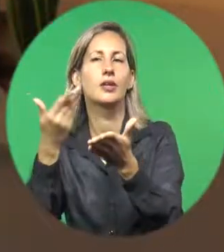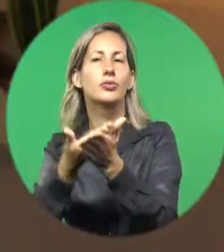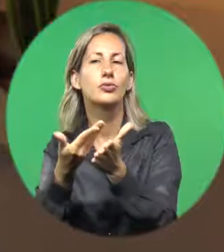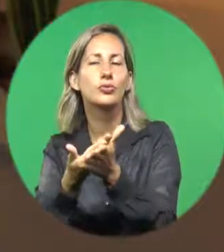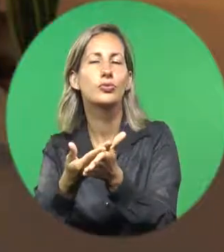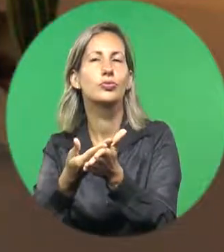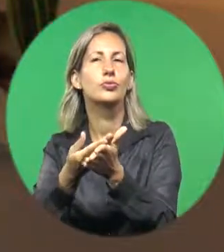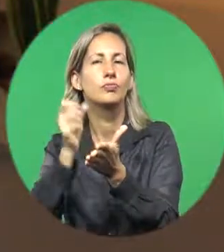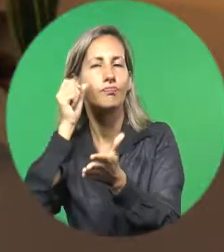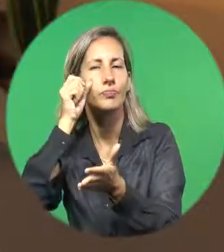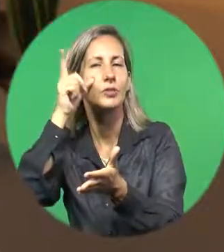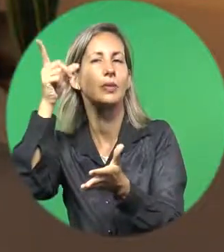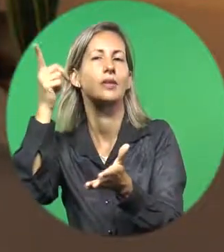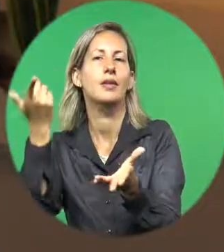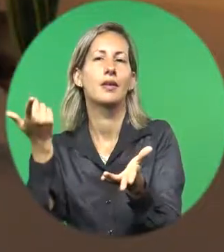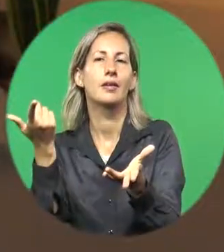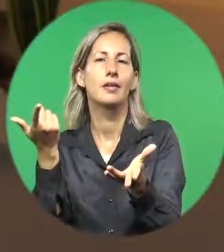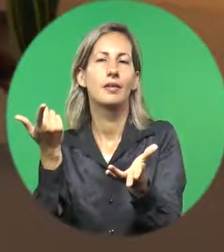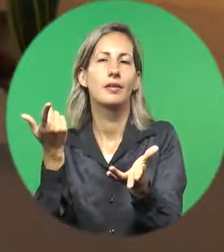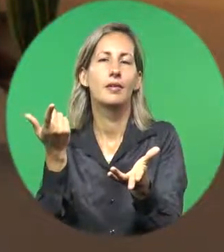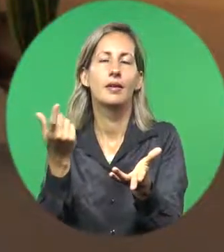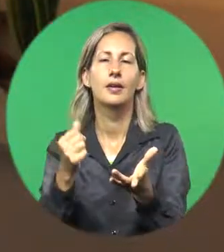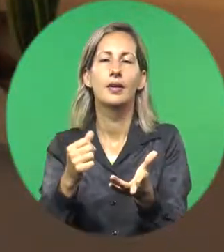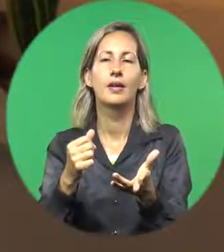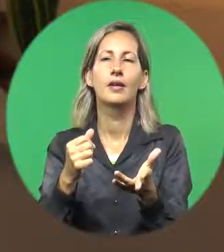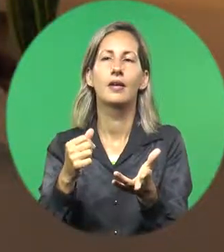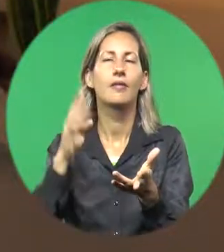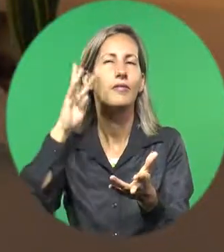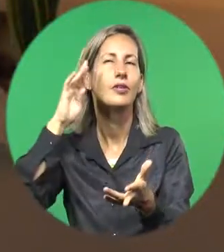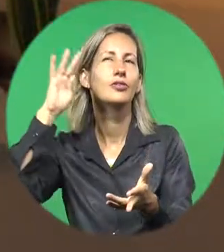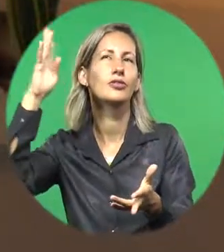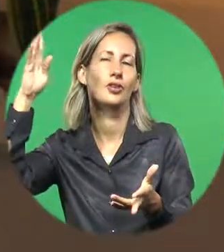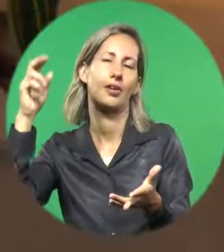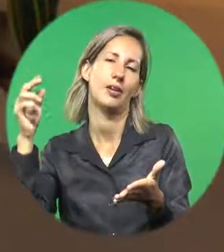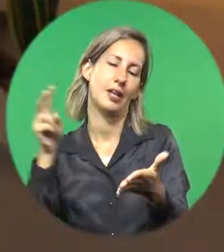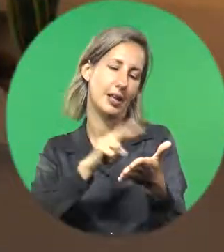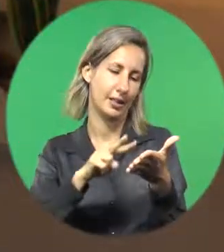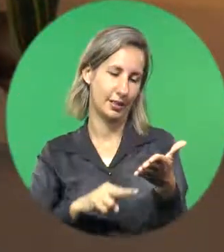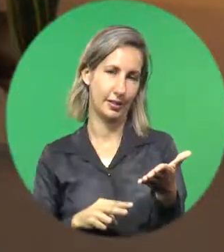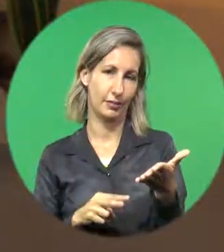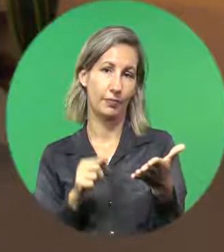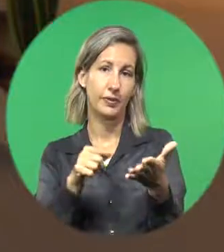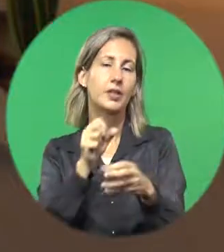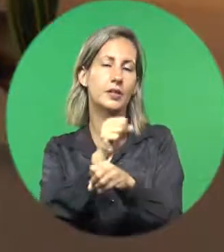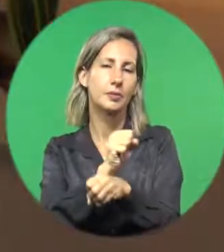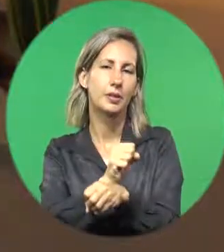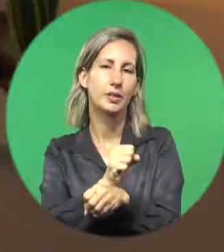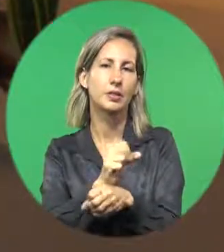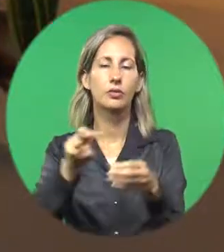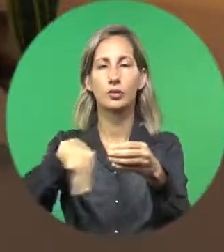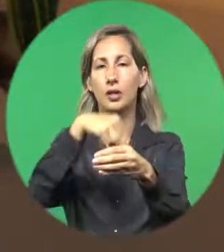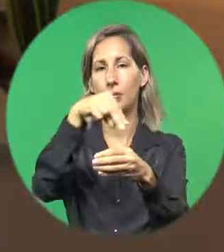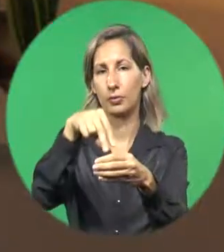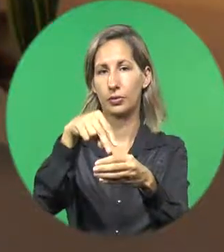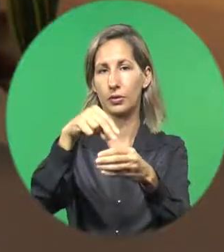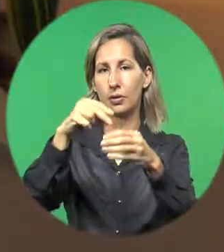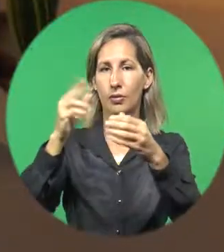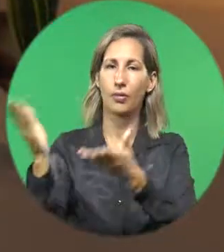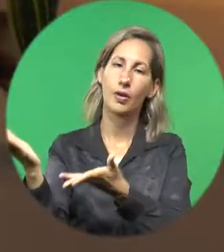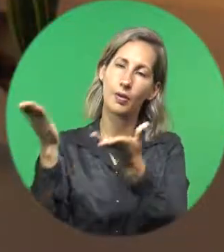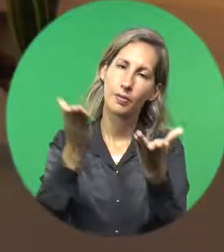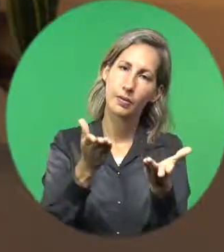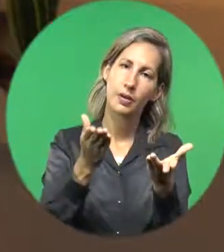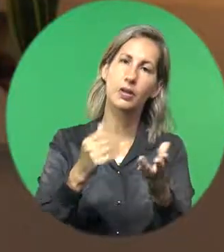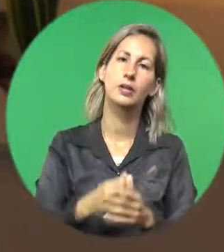para o estudo, despertar a curiosidade da criança em viajar através dos livros. E nessa perspectiva, o tribunal